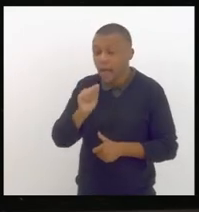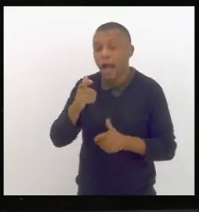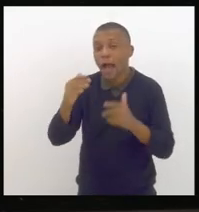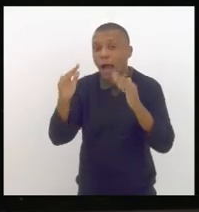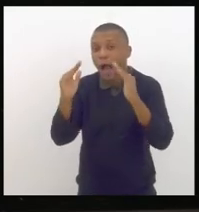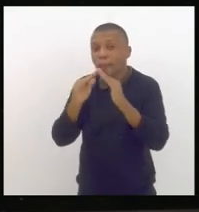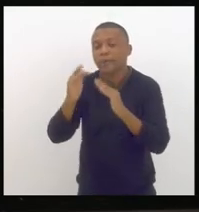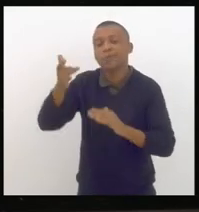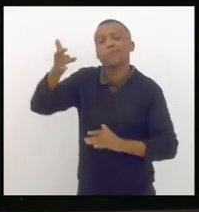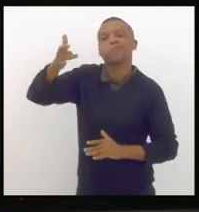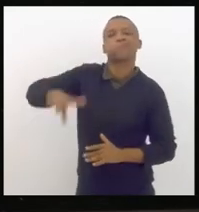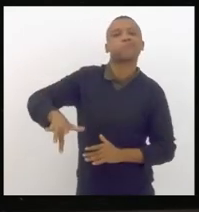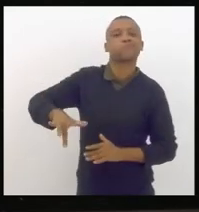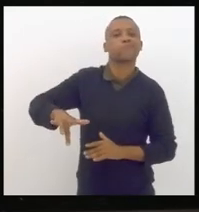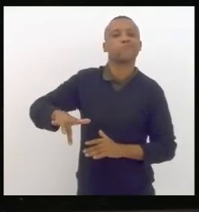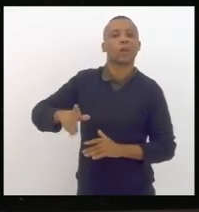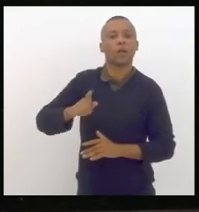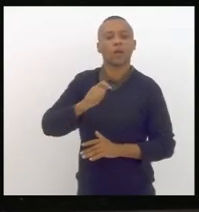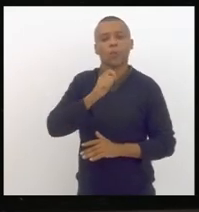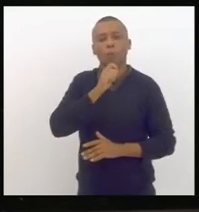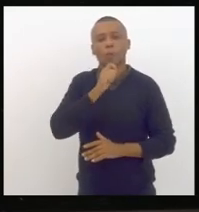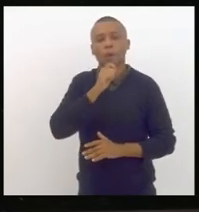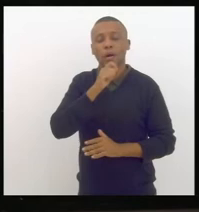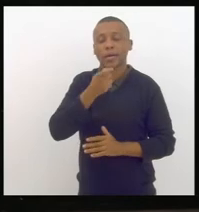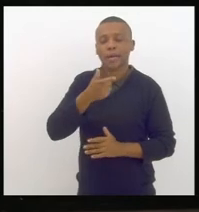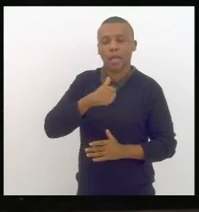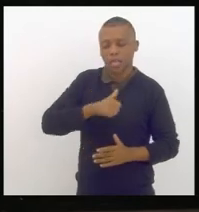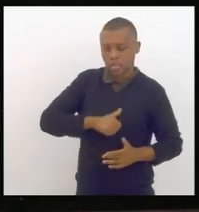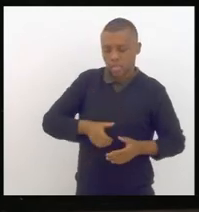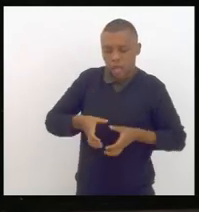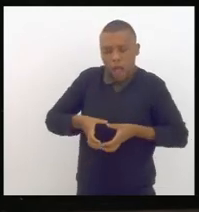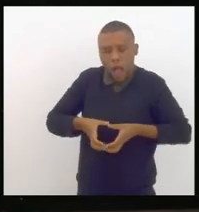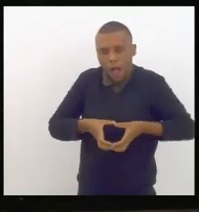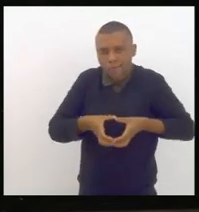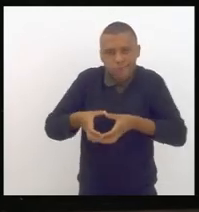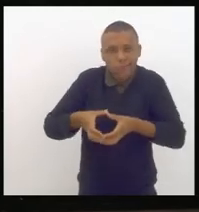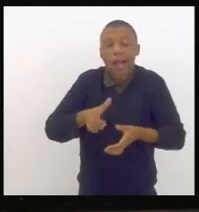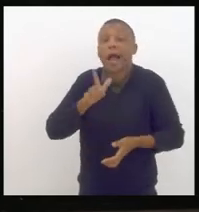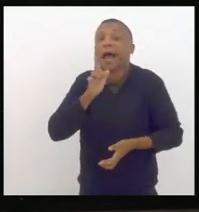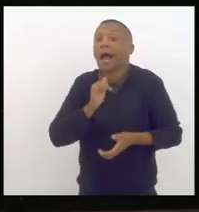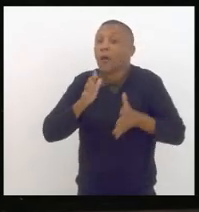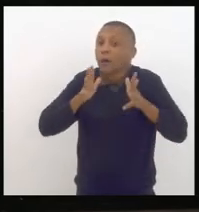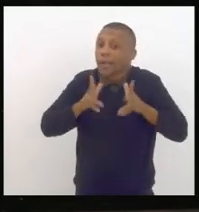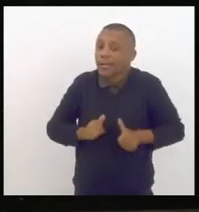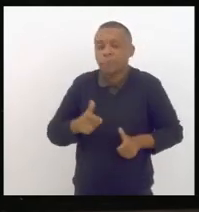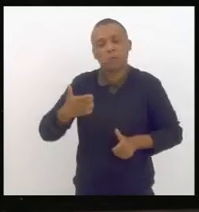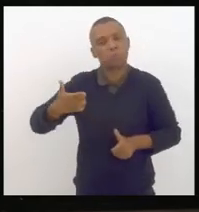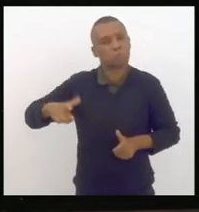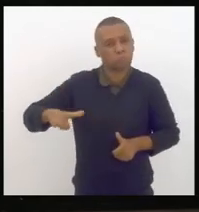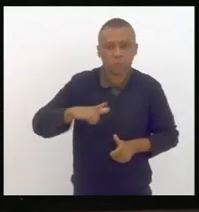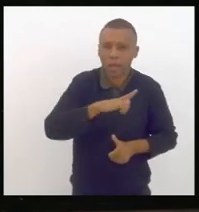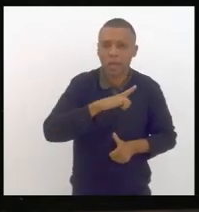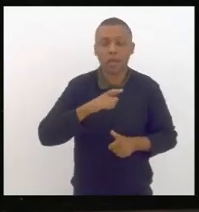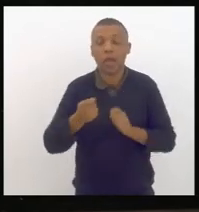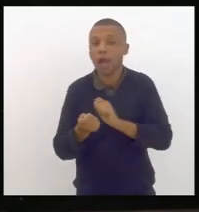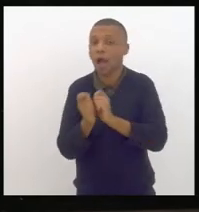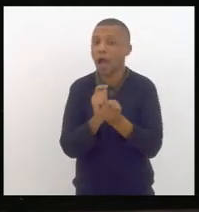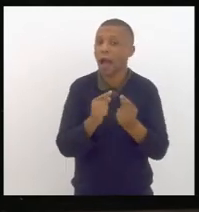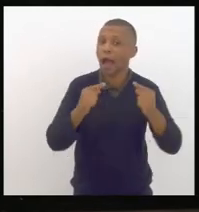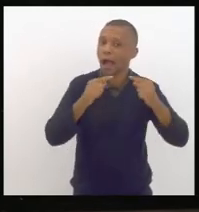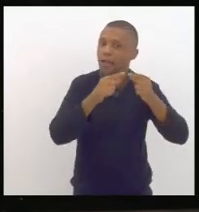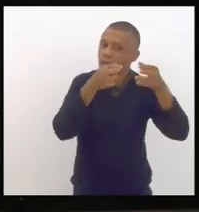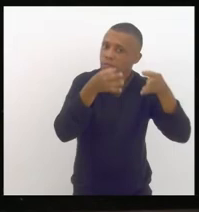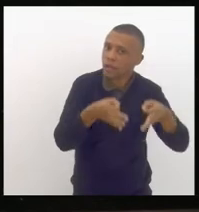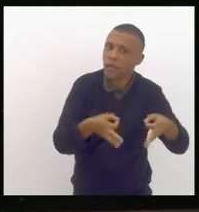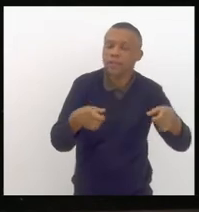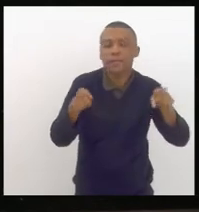maneira precária, sem saneamento adequado, sem acesso à água potável adequado e também sem acesso